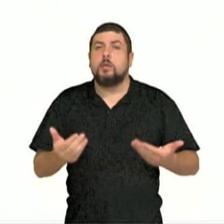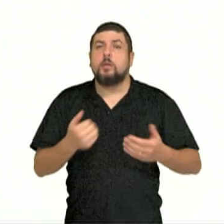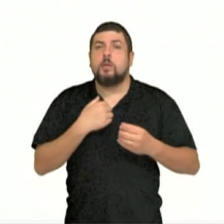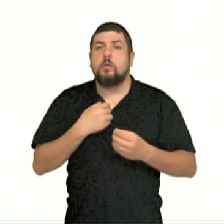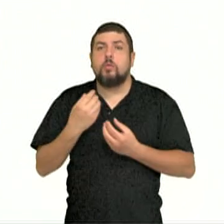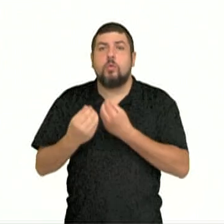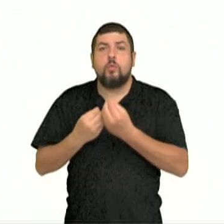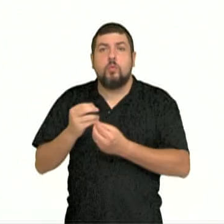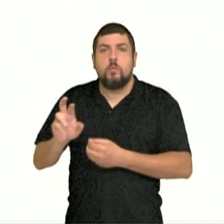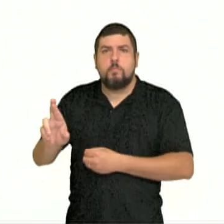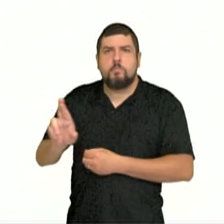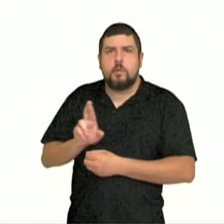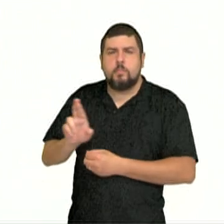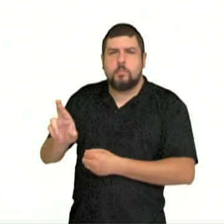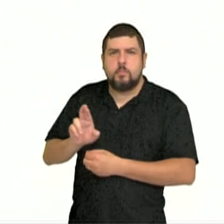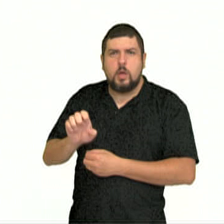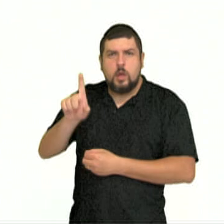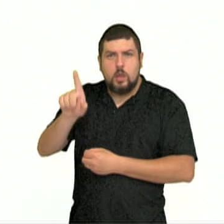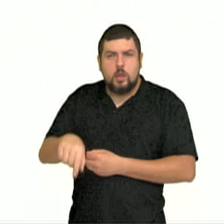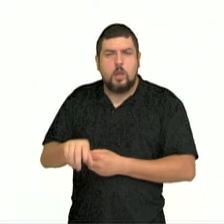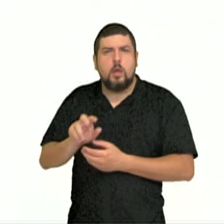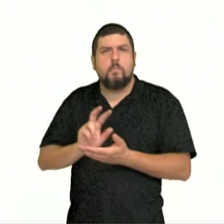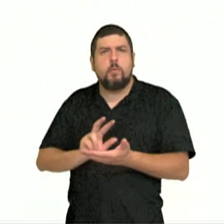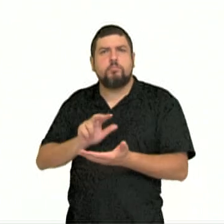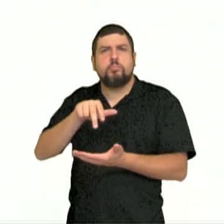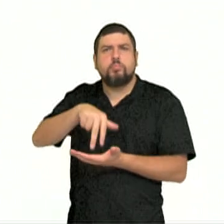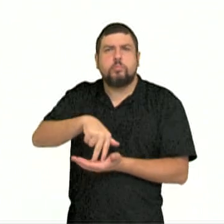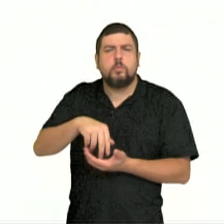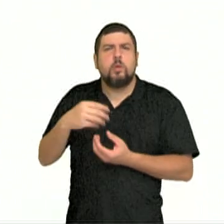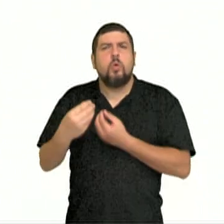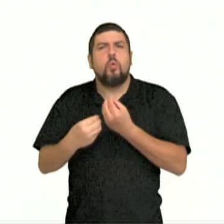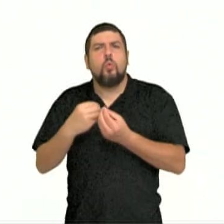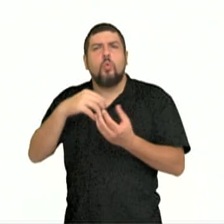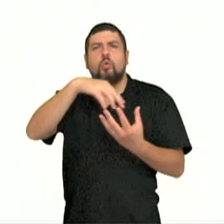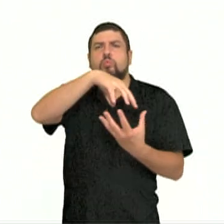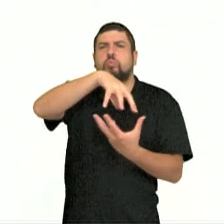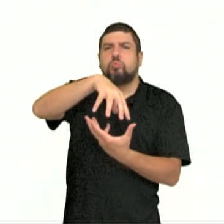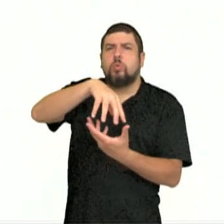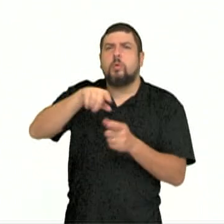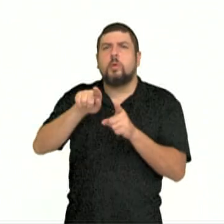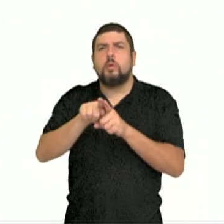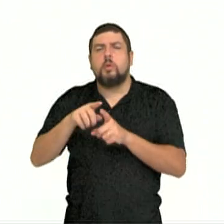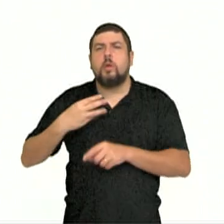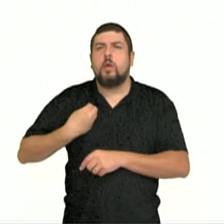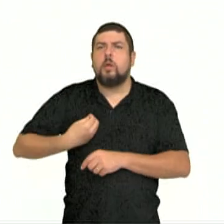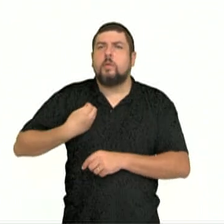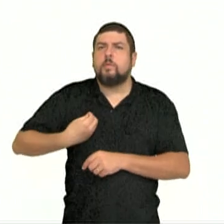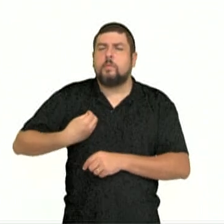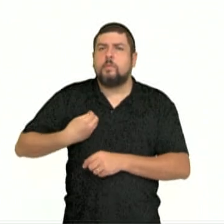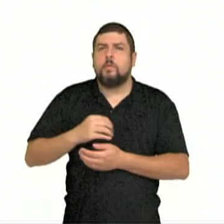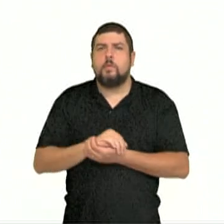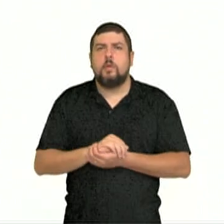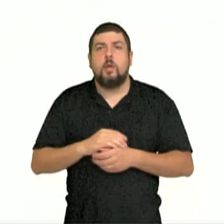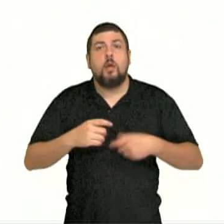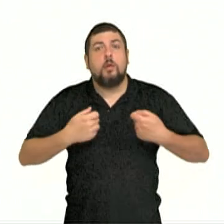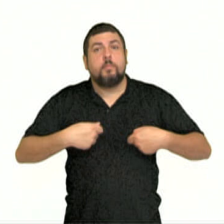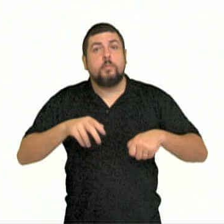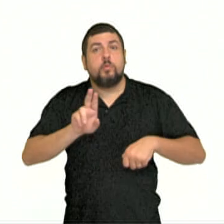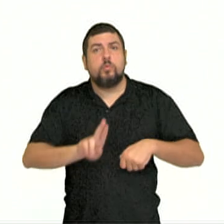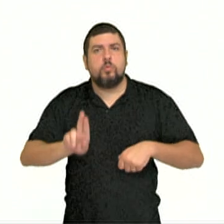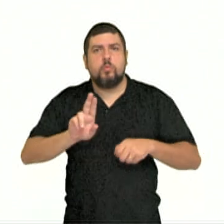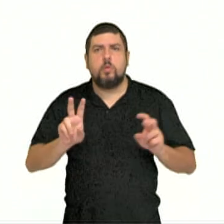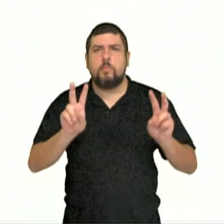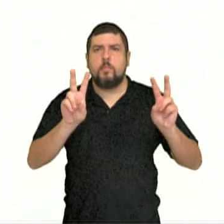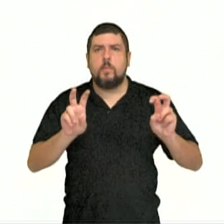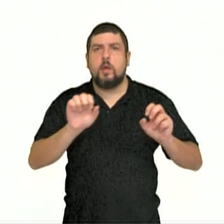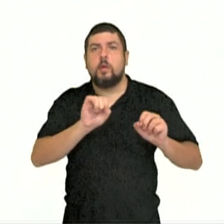entrevistados, revelam posicionamentos sobre o mundo e fatos da vida. Deve ser referenciado e usado aspas, caso haja o